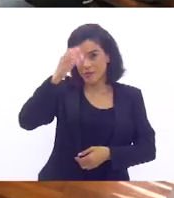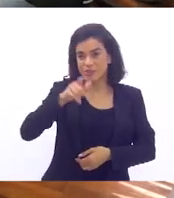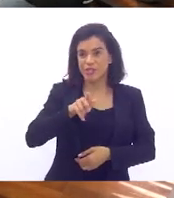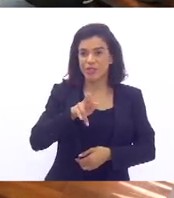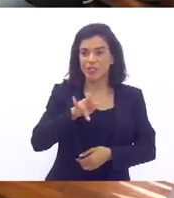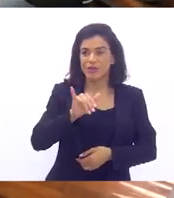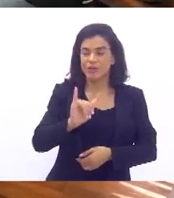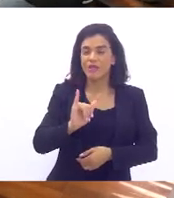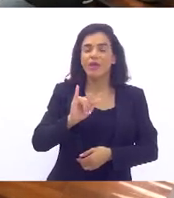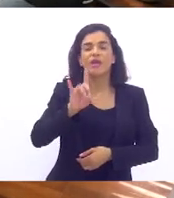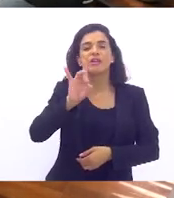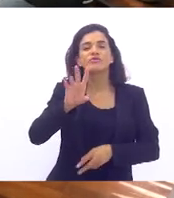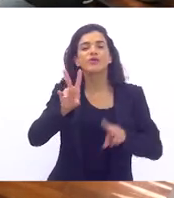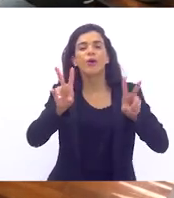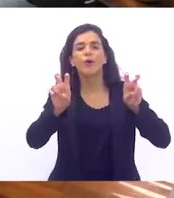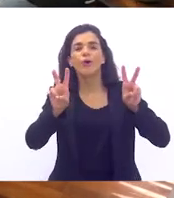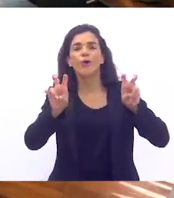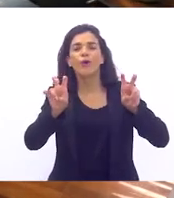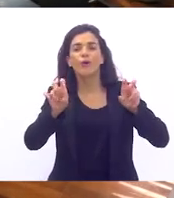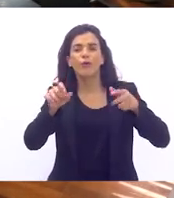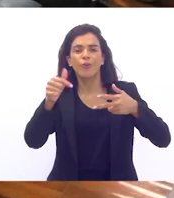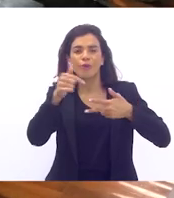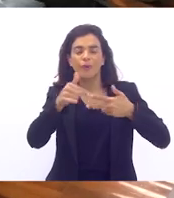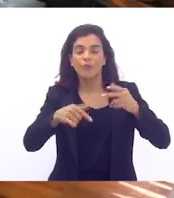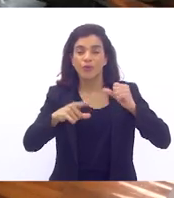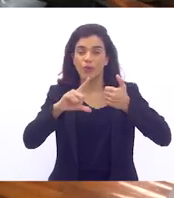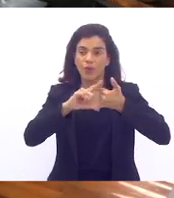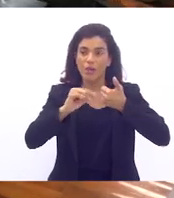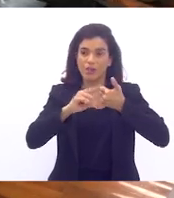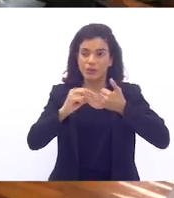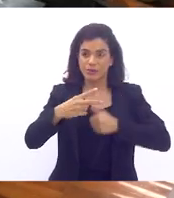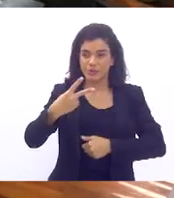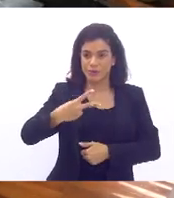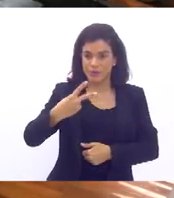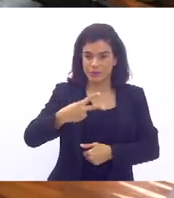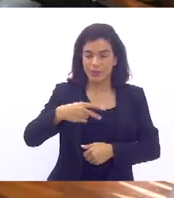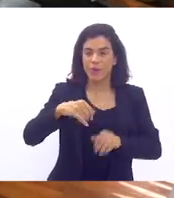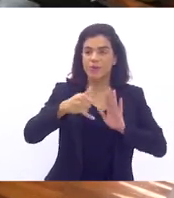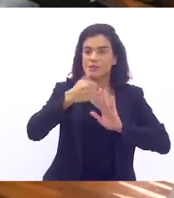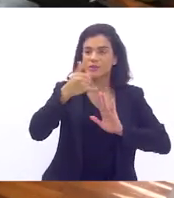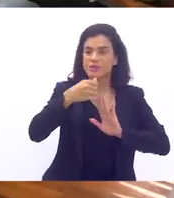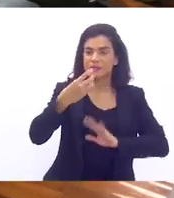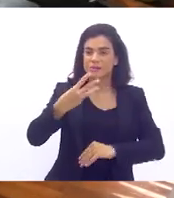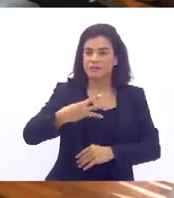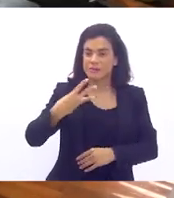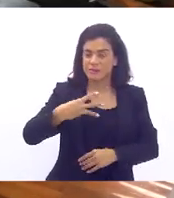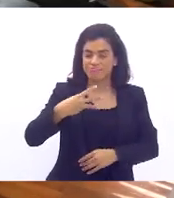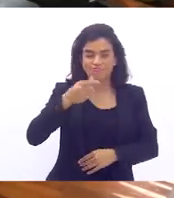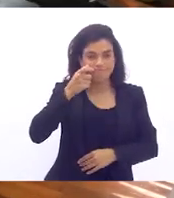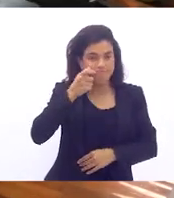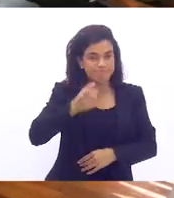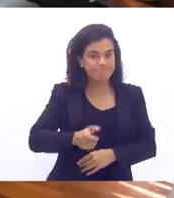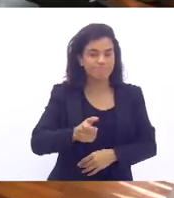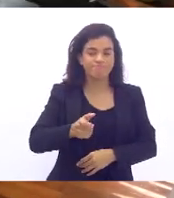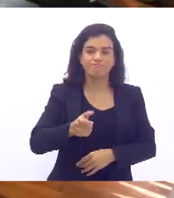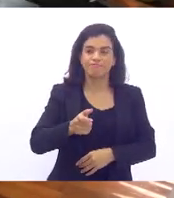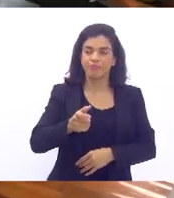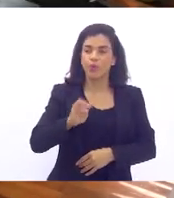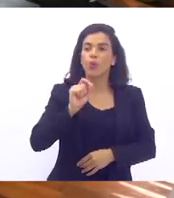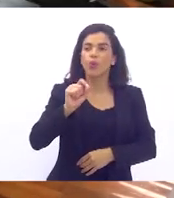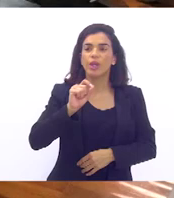É só uma questão aqui referente ao artigo segundo e ao inciso 3º eu acho que seria interessante é